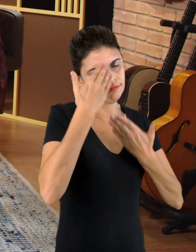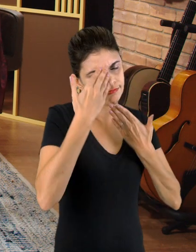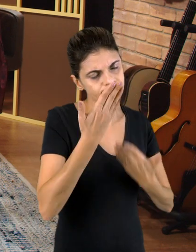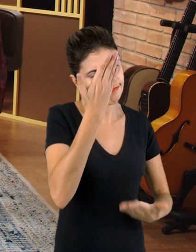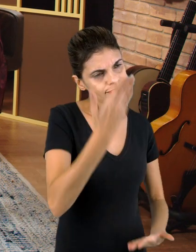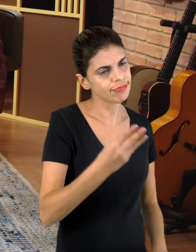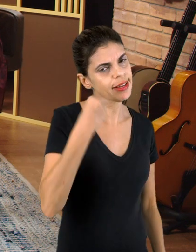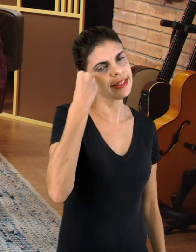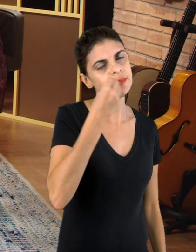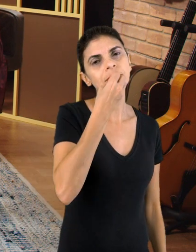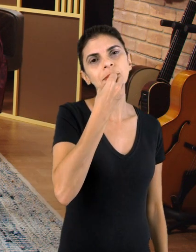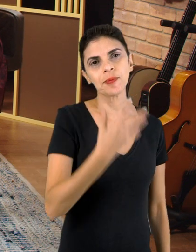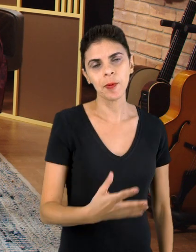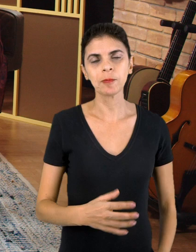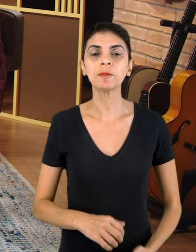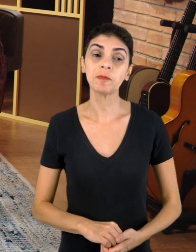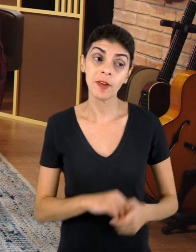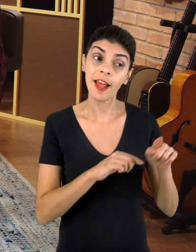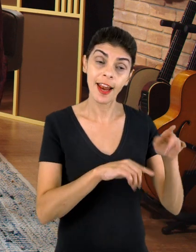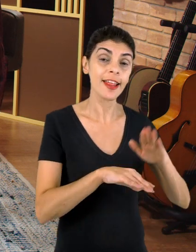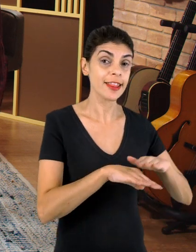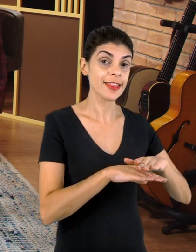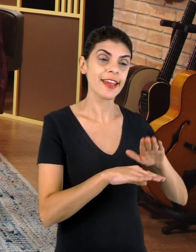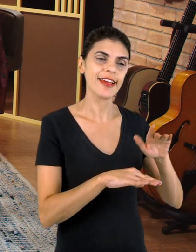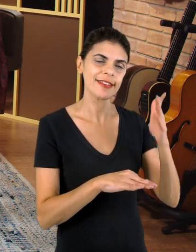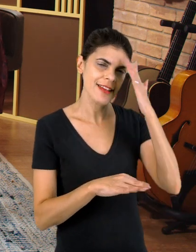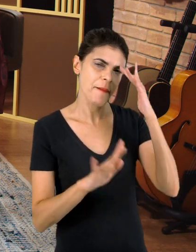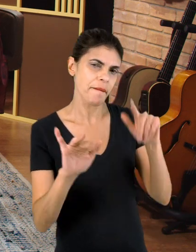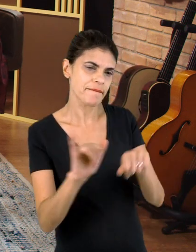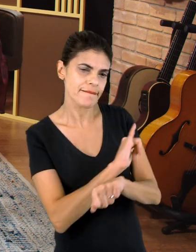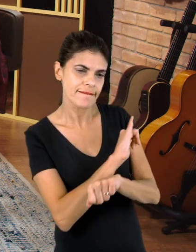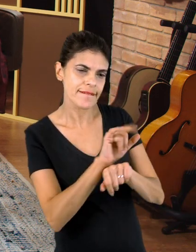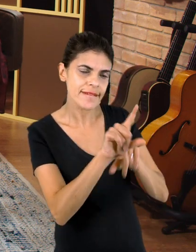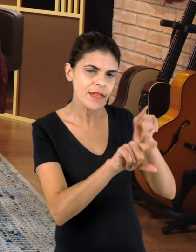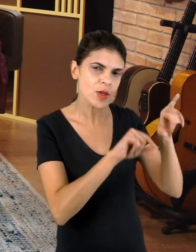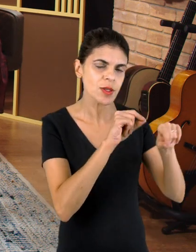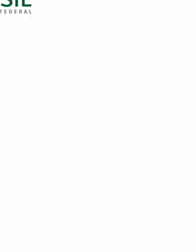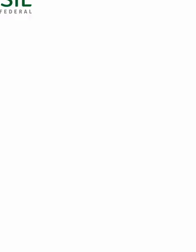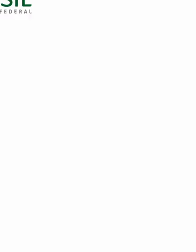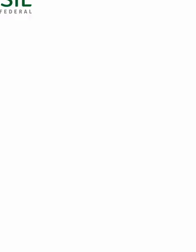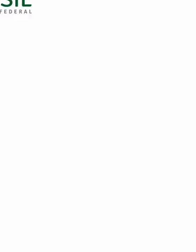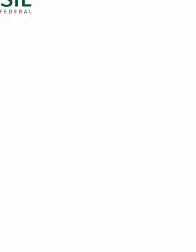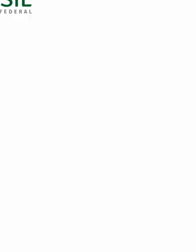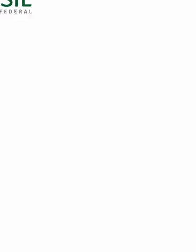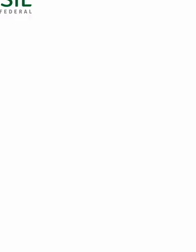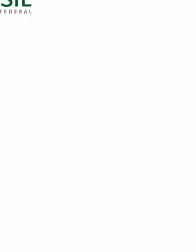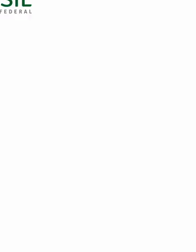experiência. Bacana. Foi muito bom. Né? E ele tem a manha de escolher repertório também, para mim, é muito bom.